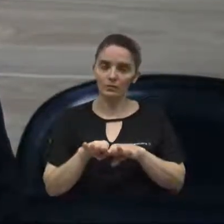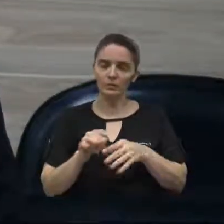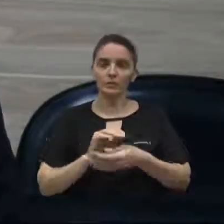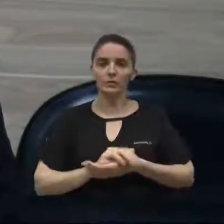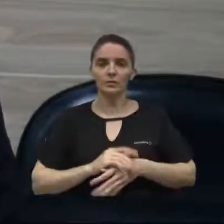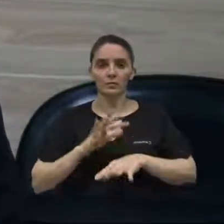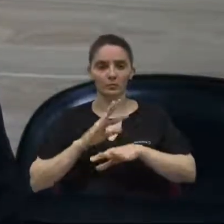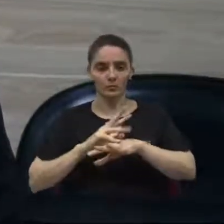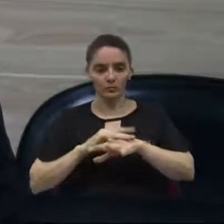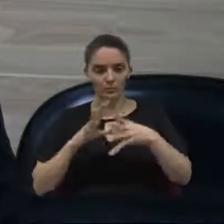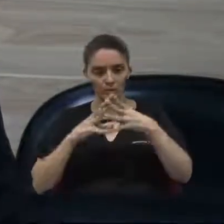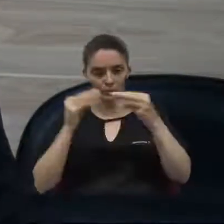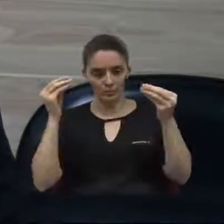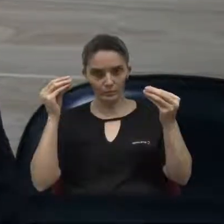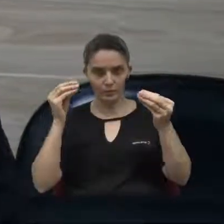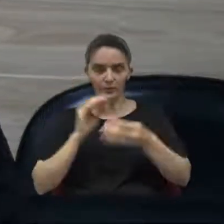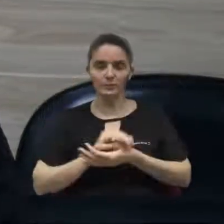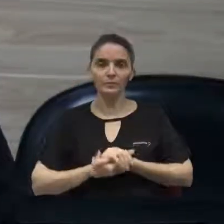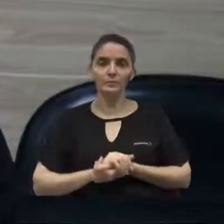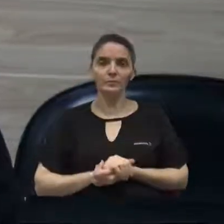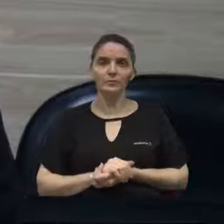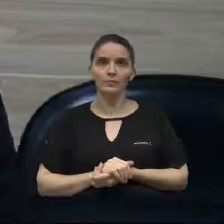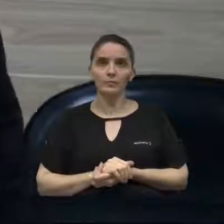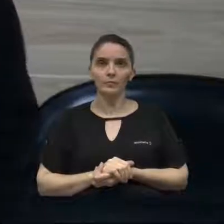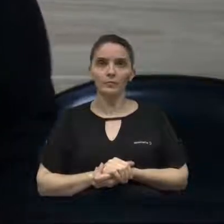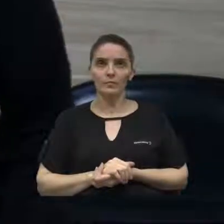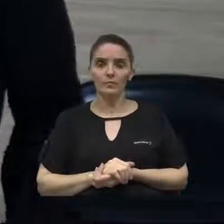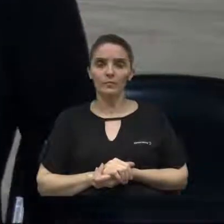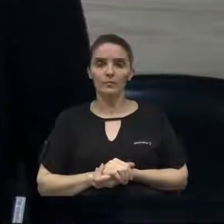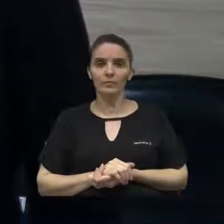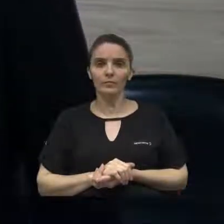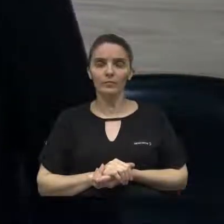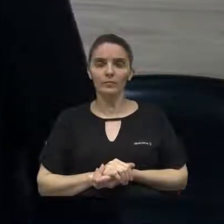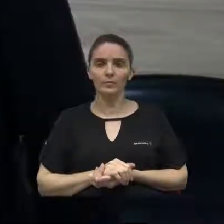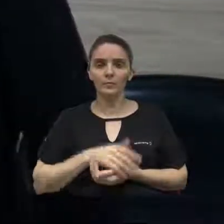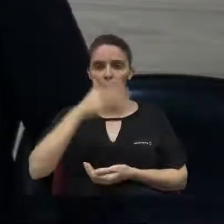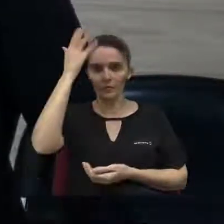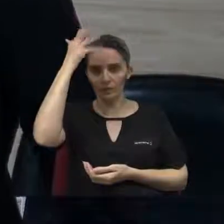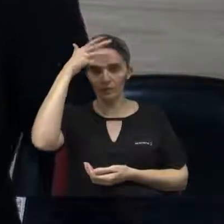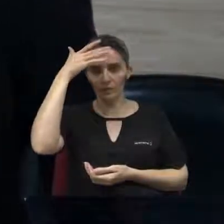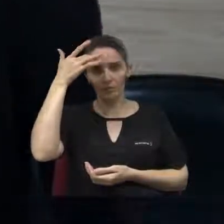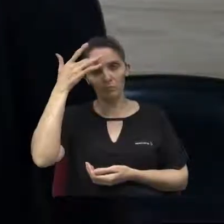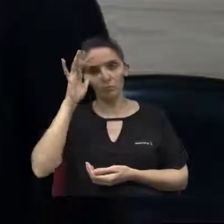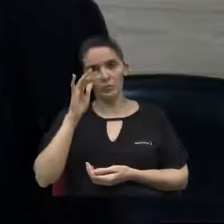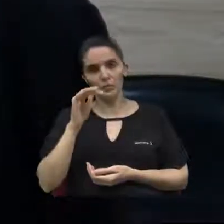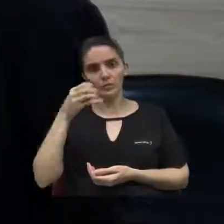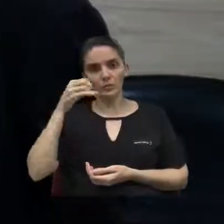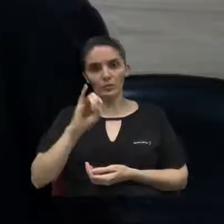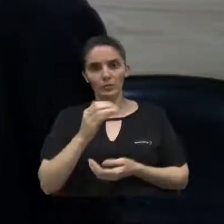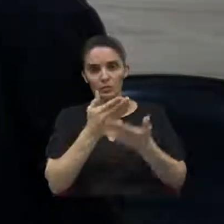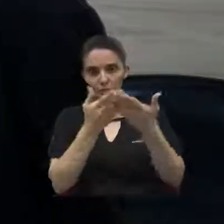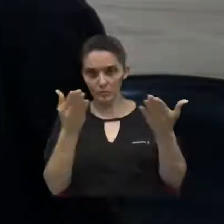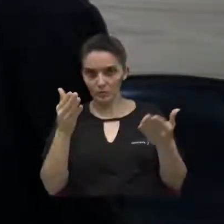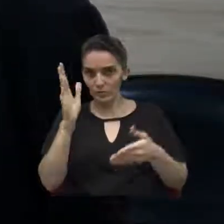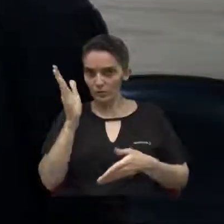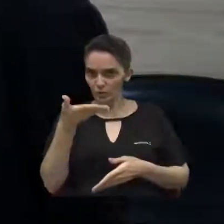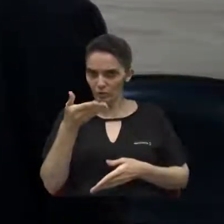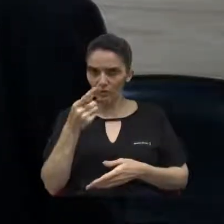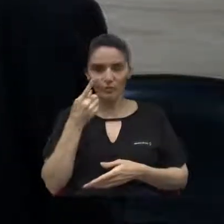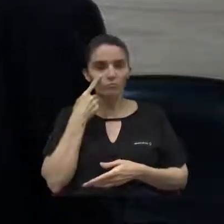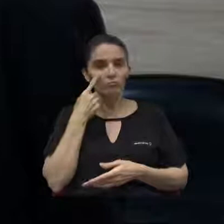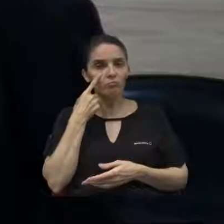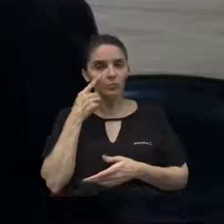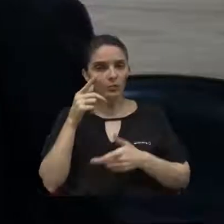Vendo vídeos, eu não sei se os senhores já tiveram a oportunidade de ver, o que é, na